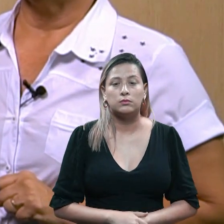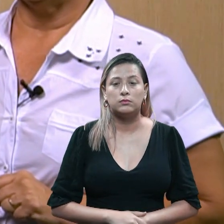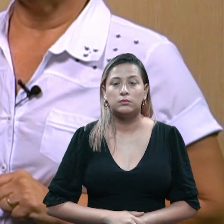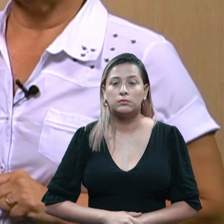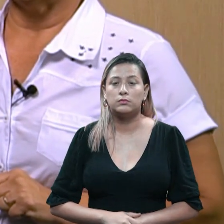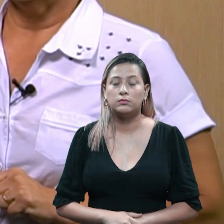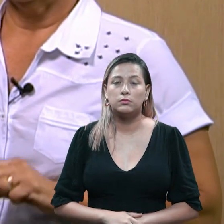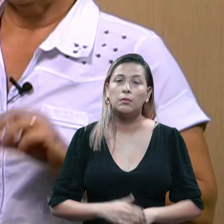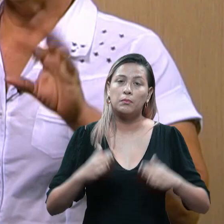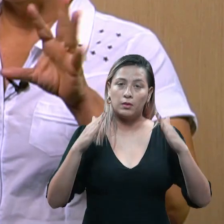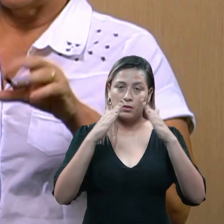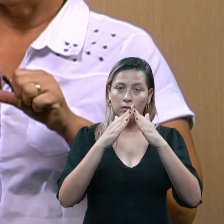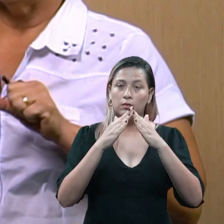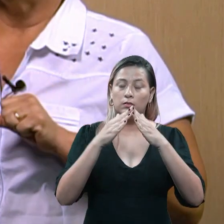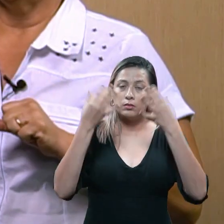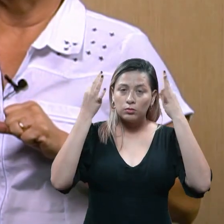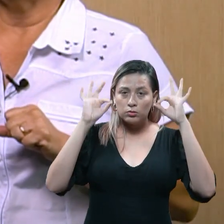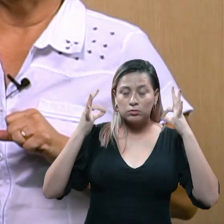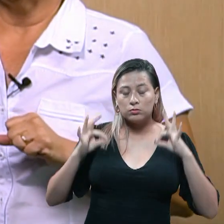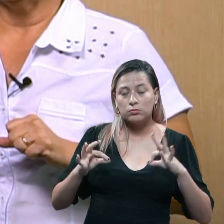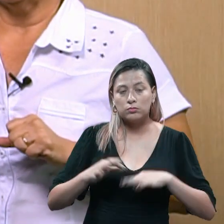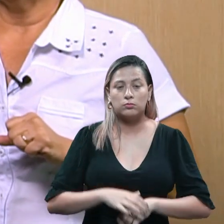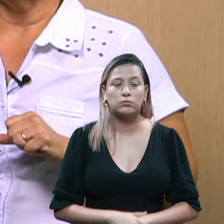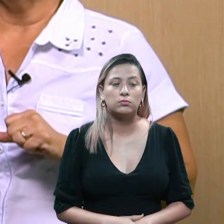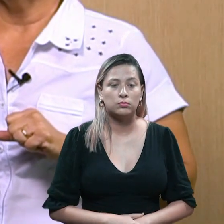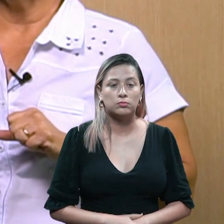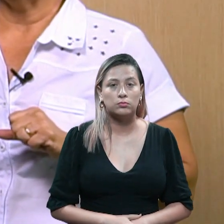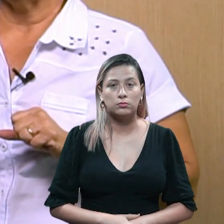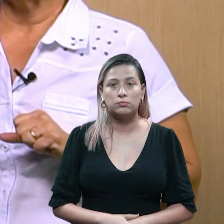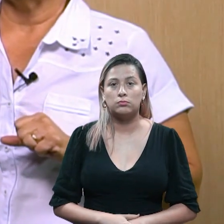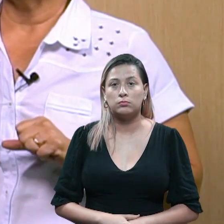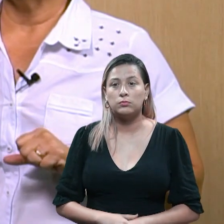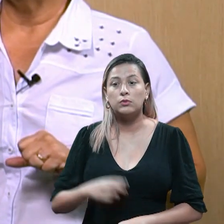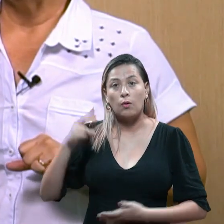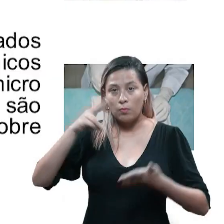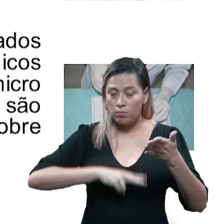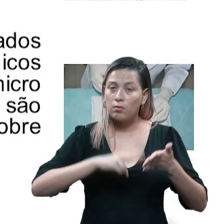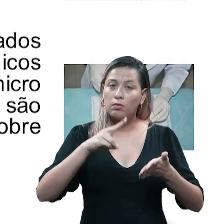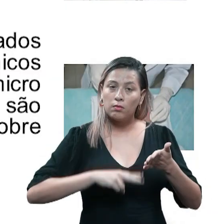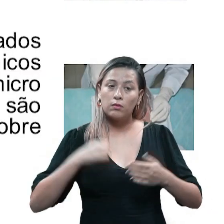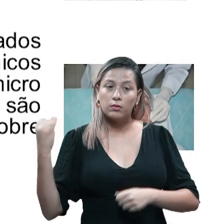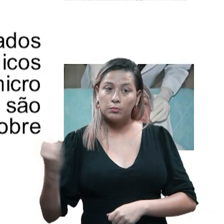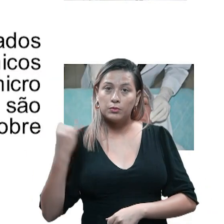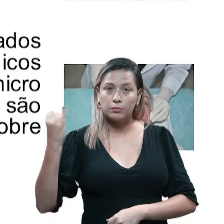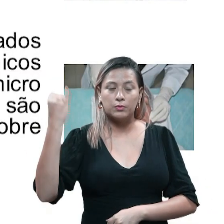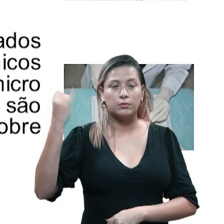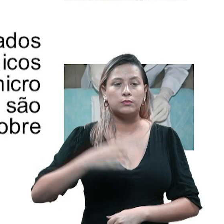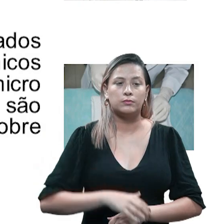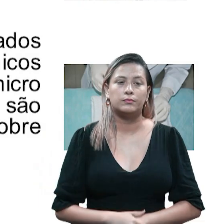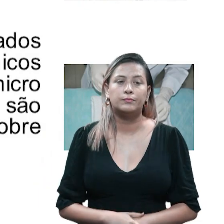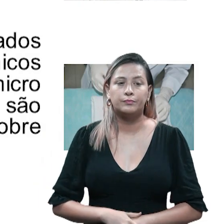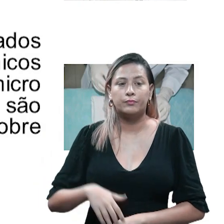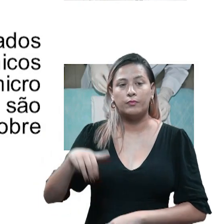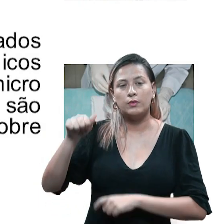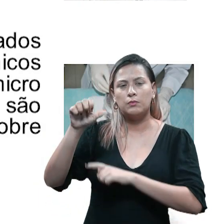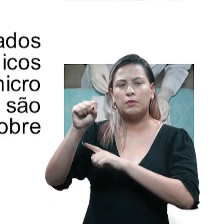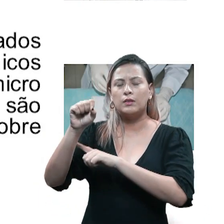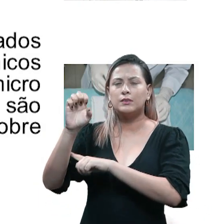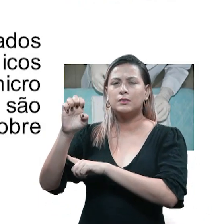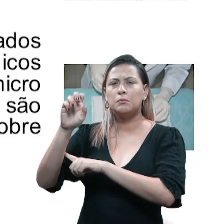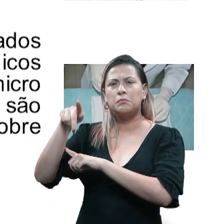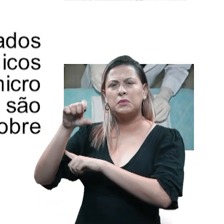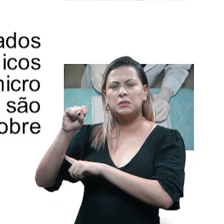clínicas de estética. Acesse esse material, que é muito importante, Asepsia e antisepsia.